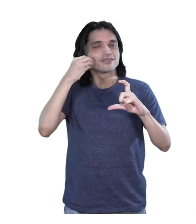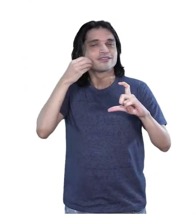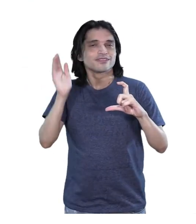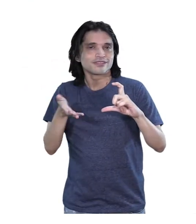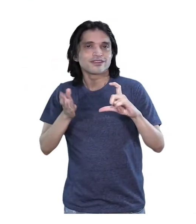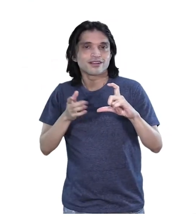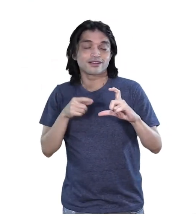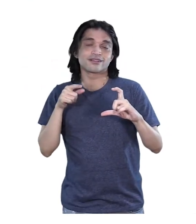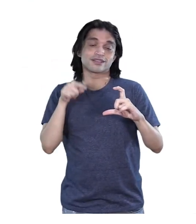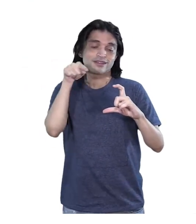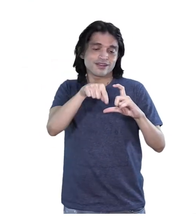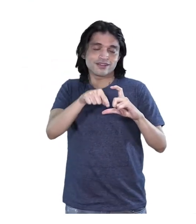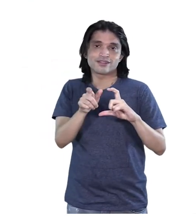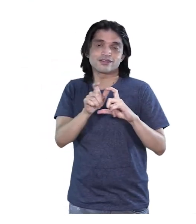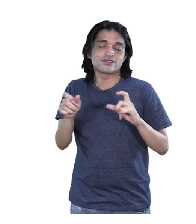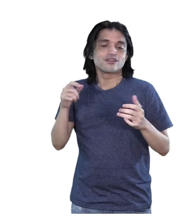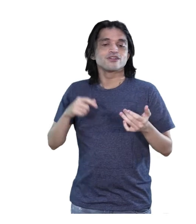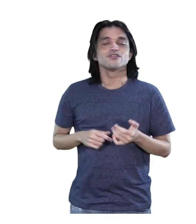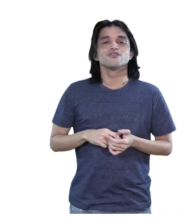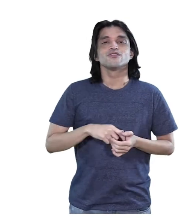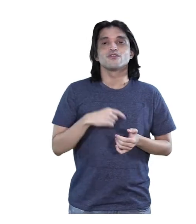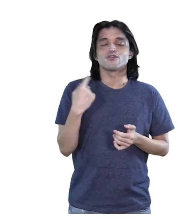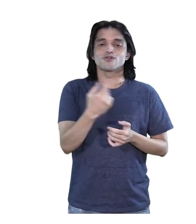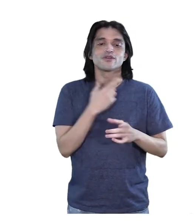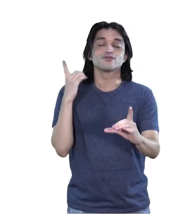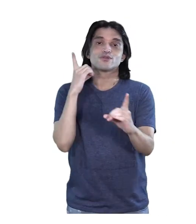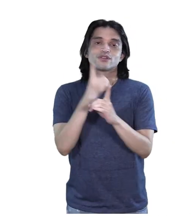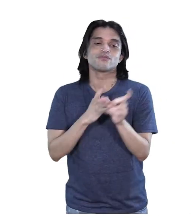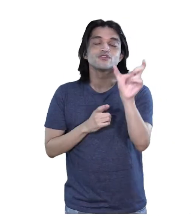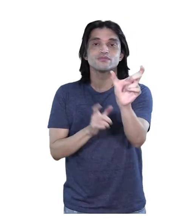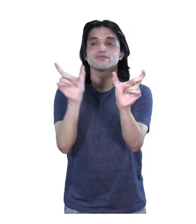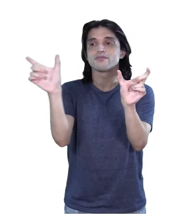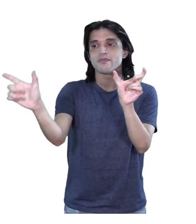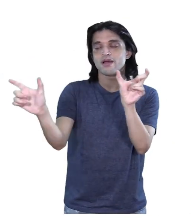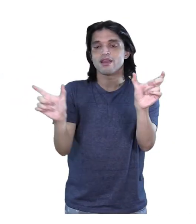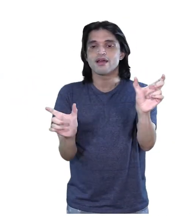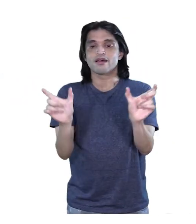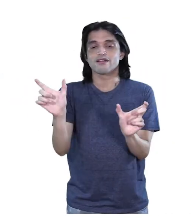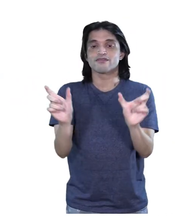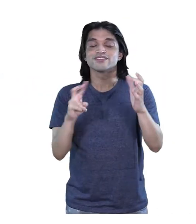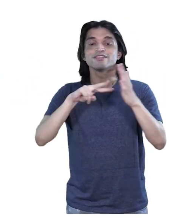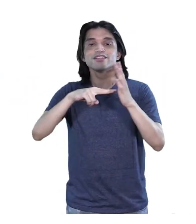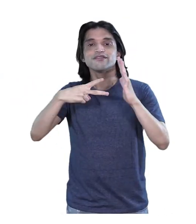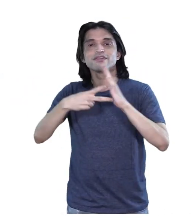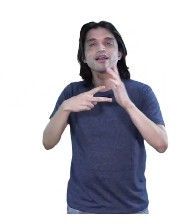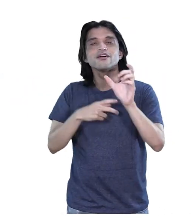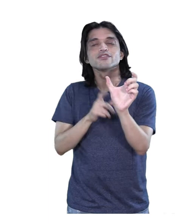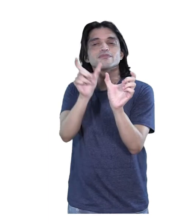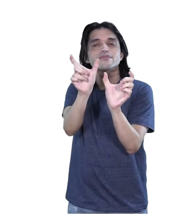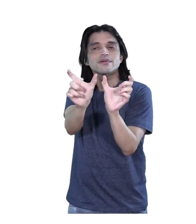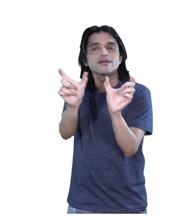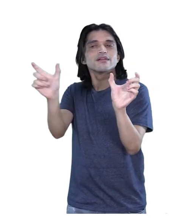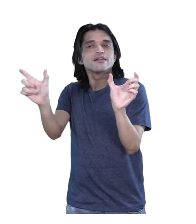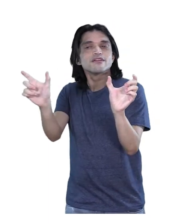encontramos definições e outras palavras de sentido semelhante. Observe que falei semelhante e não